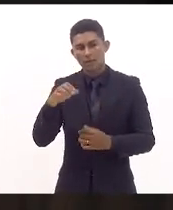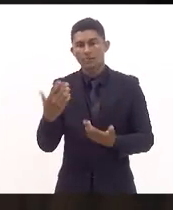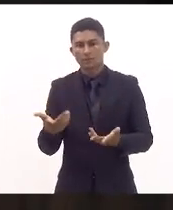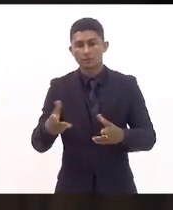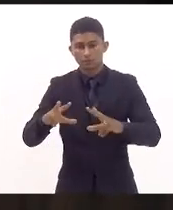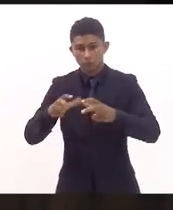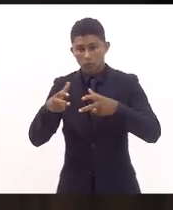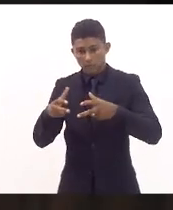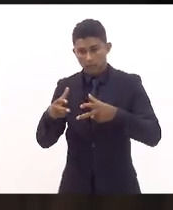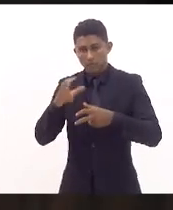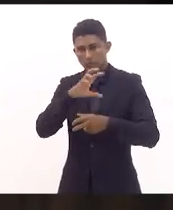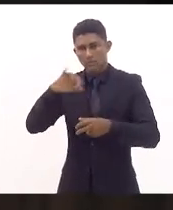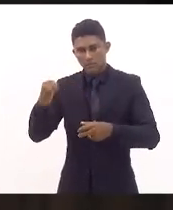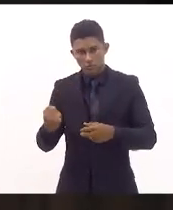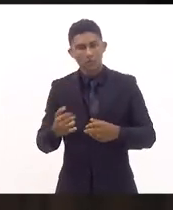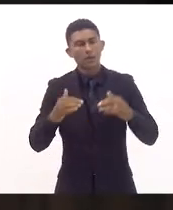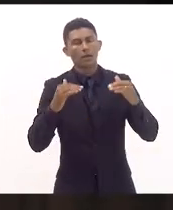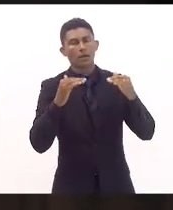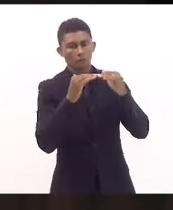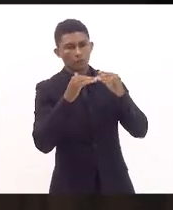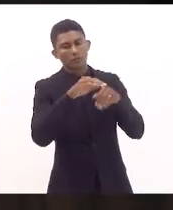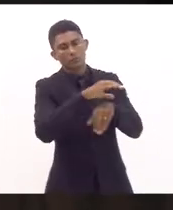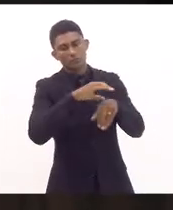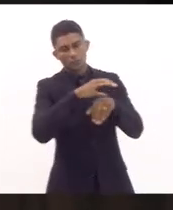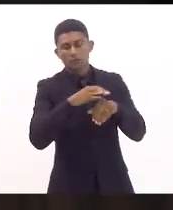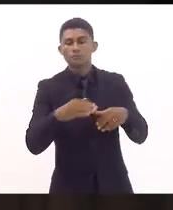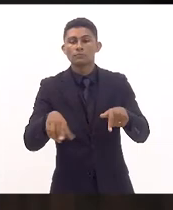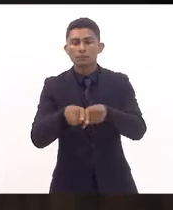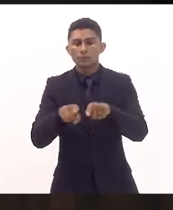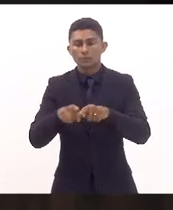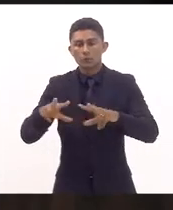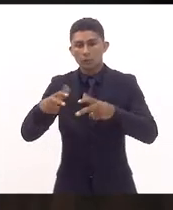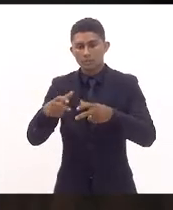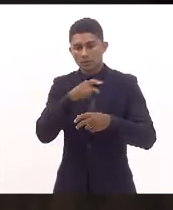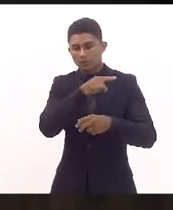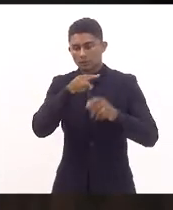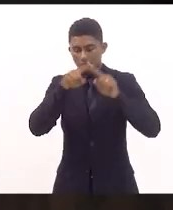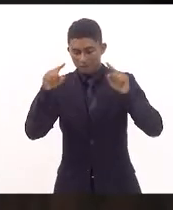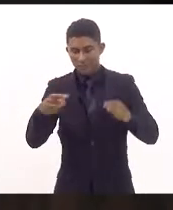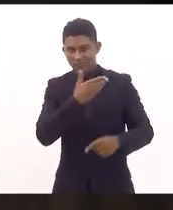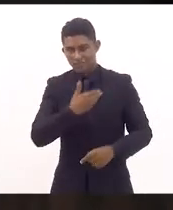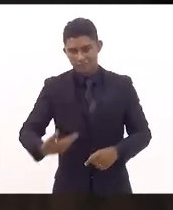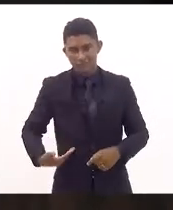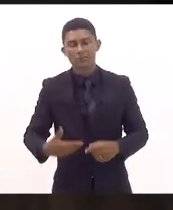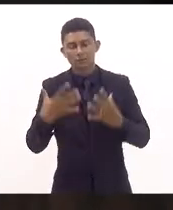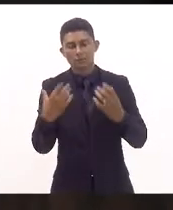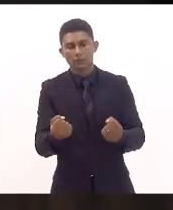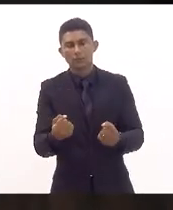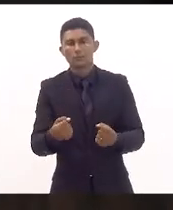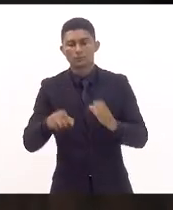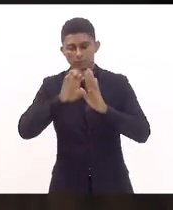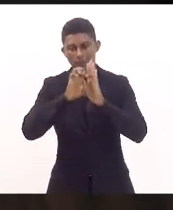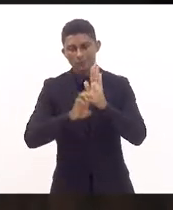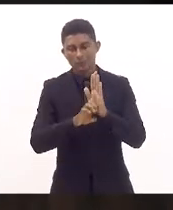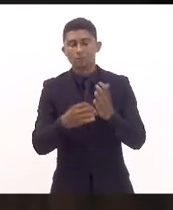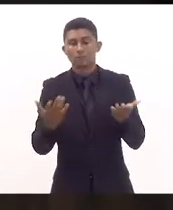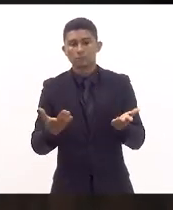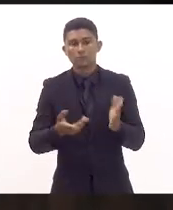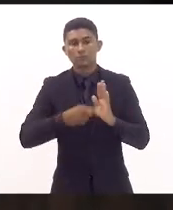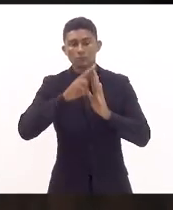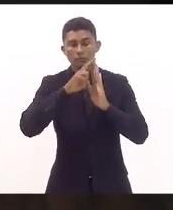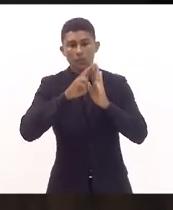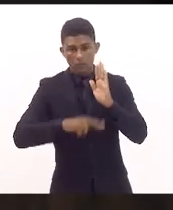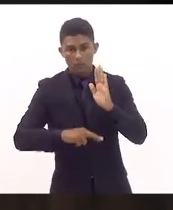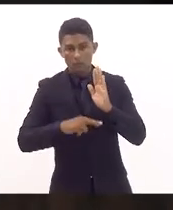Constituição e Justiça pela constitucionalidade, com emenda, e de servidores públicos favorável, com emendas. Relatores, deputado Márcio Pacheco e Fábio